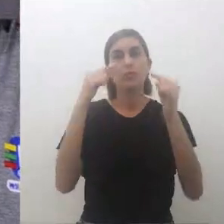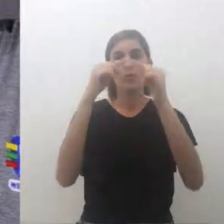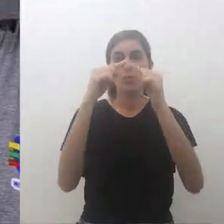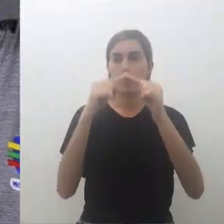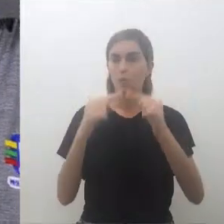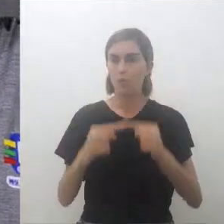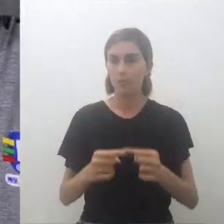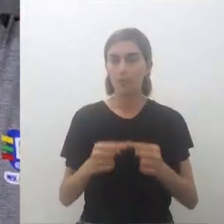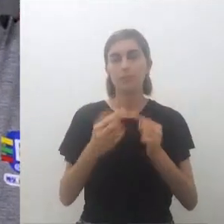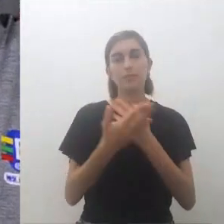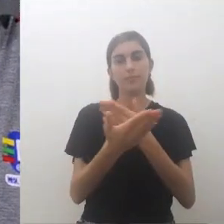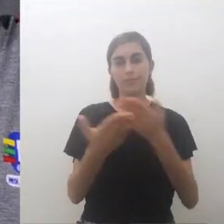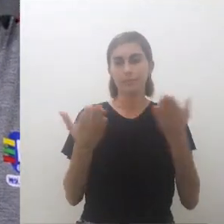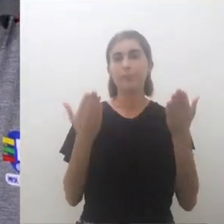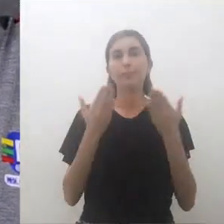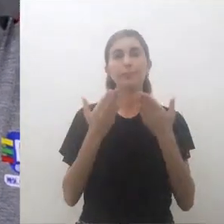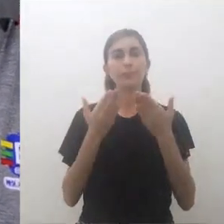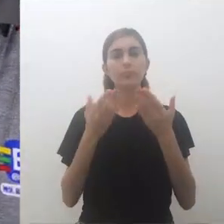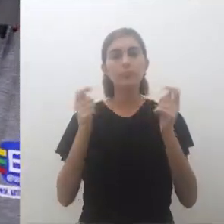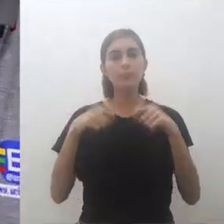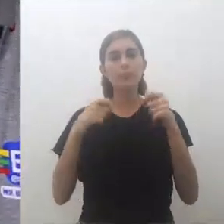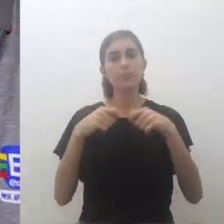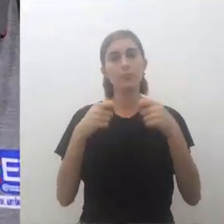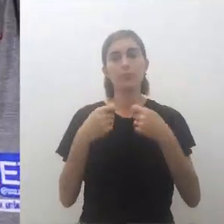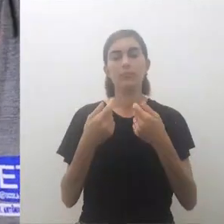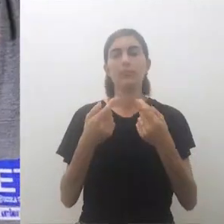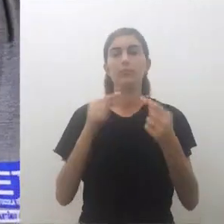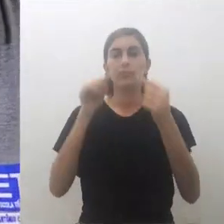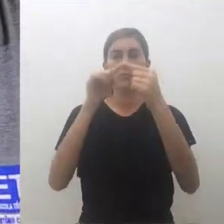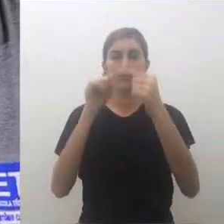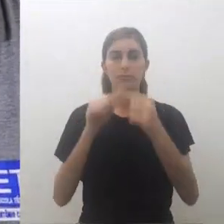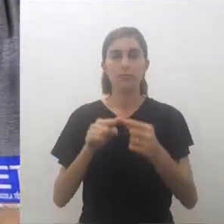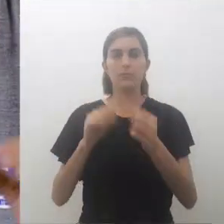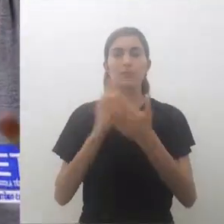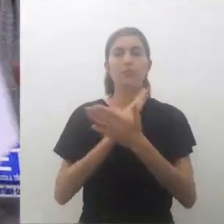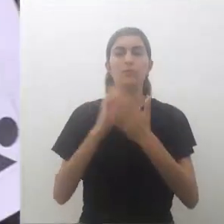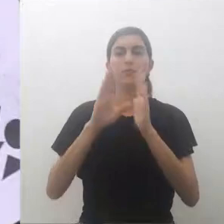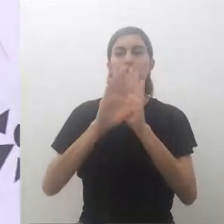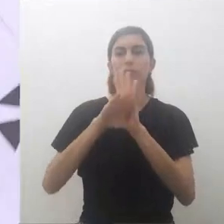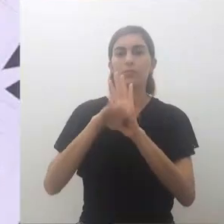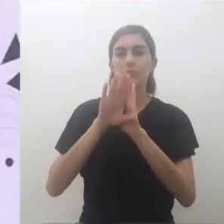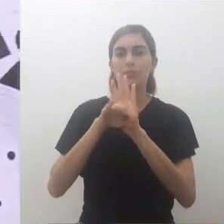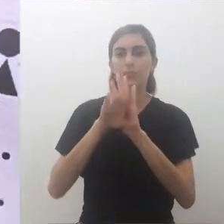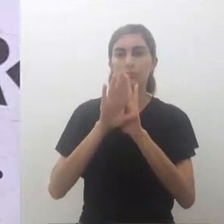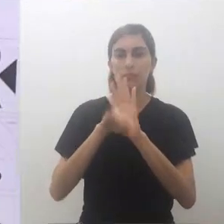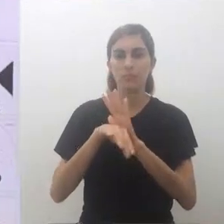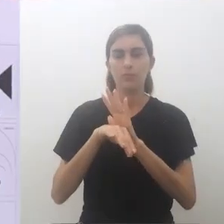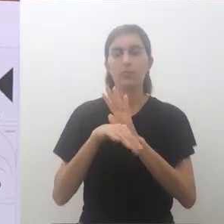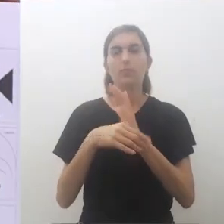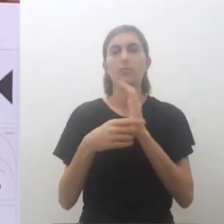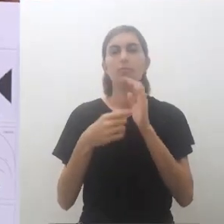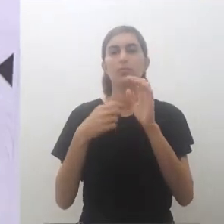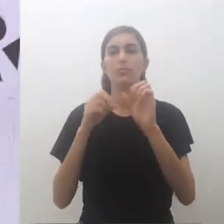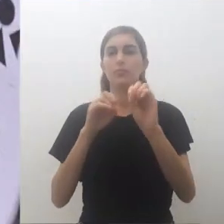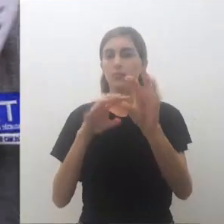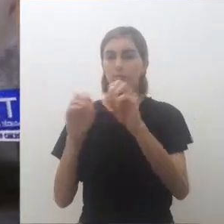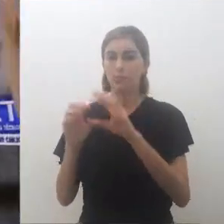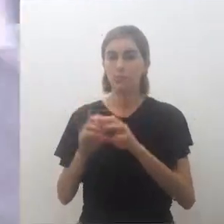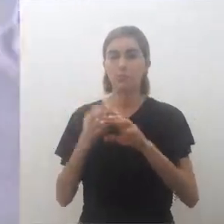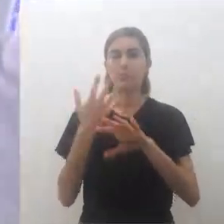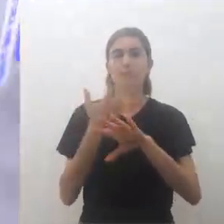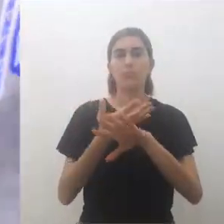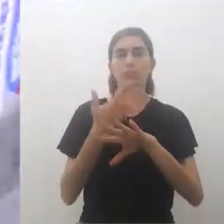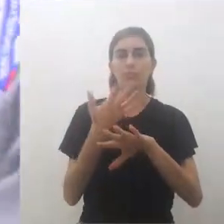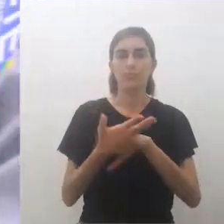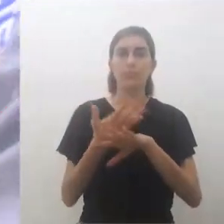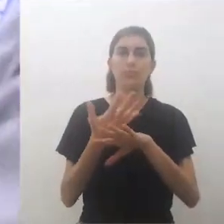combinar da forma que nós podemos, de acordo com alguns conceitos que foram trabalhados na disciplina, em